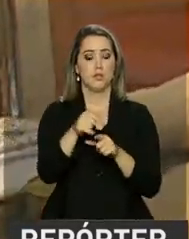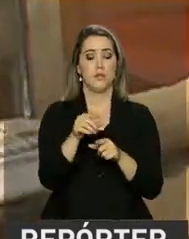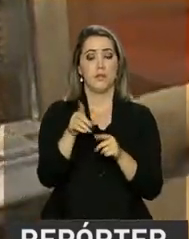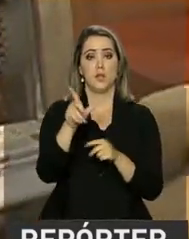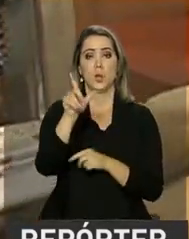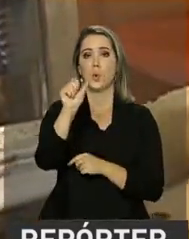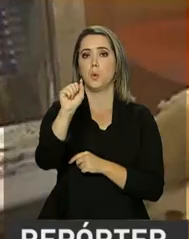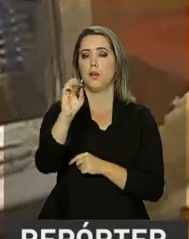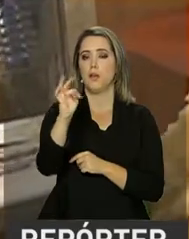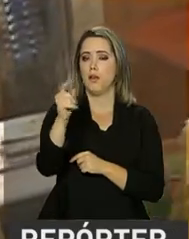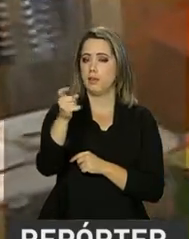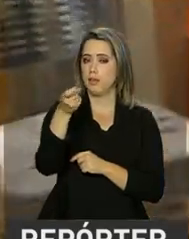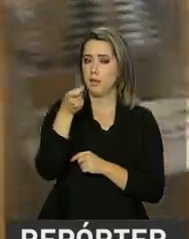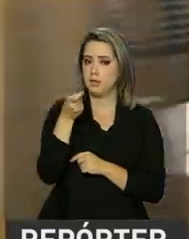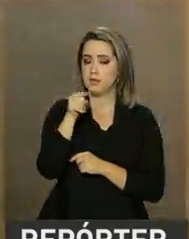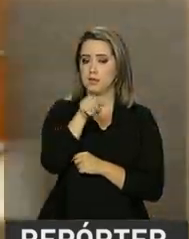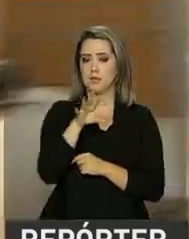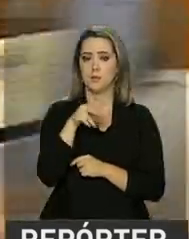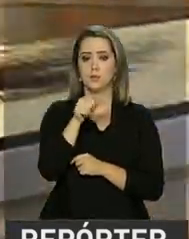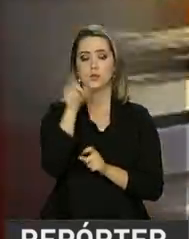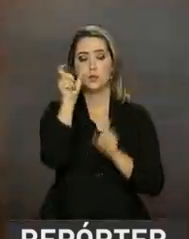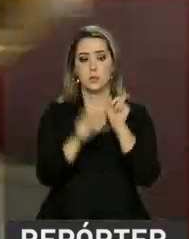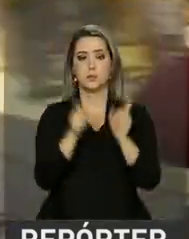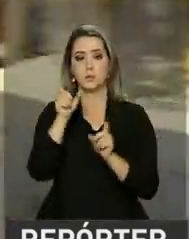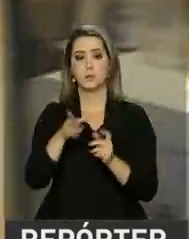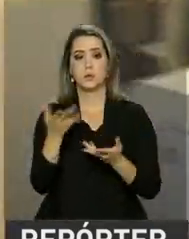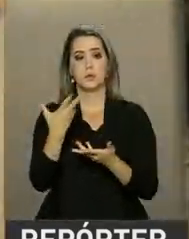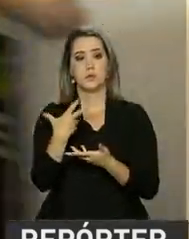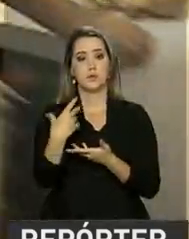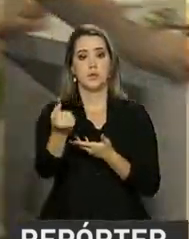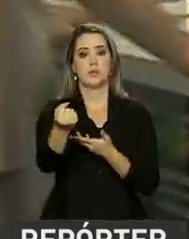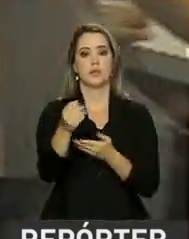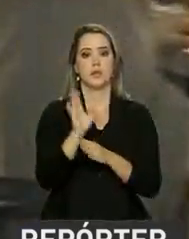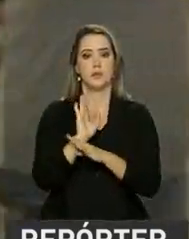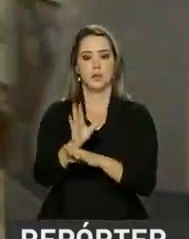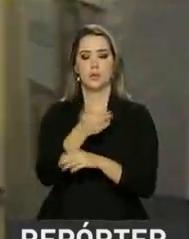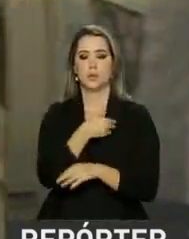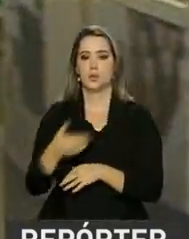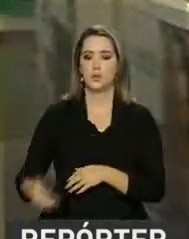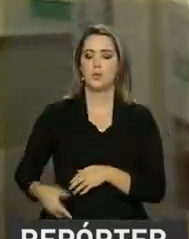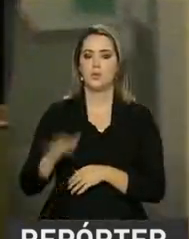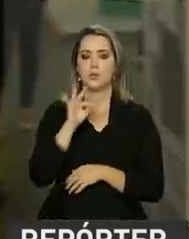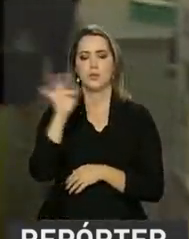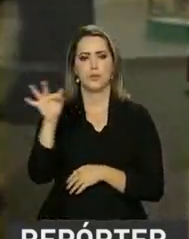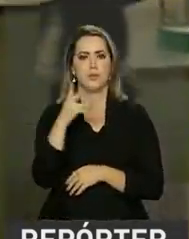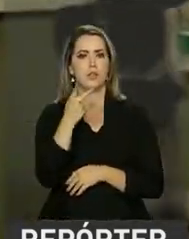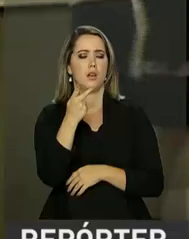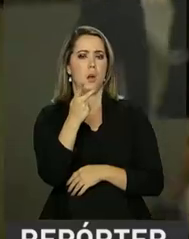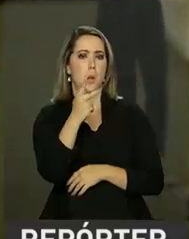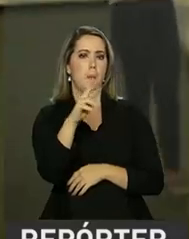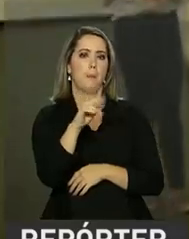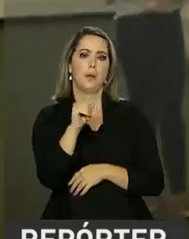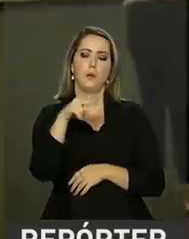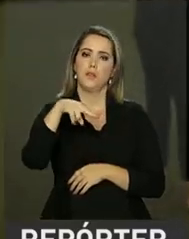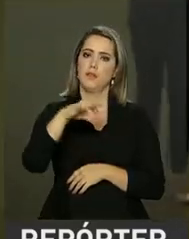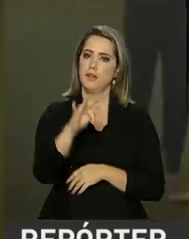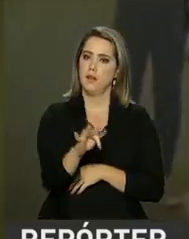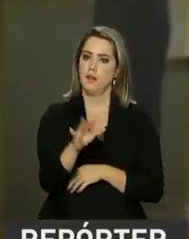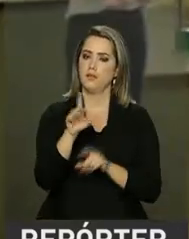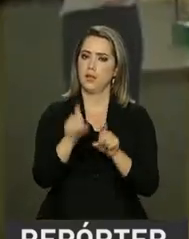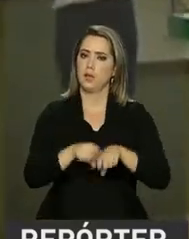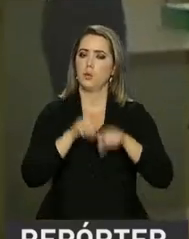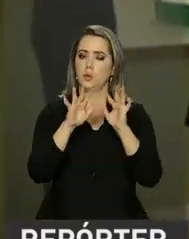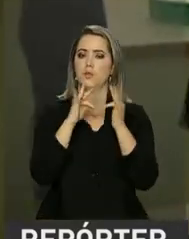os produtores do Stand Brasil são beneficiários de programas do governo federal, como o PRONAF, o Programa Nacional de Agricultura